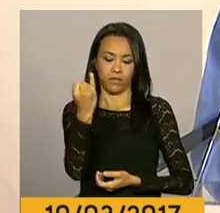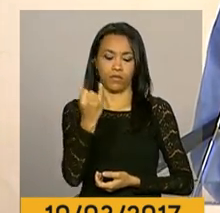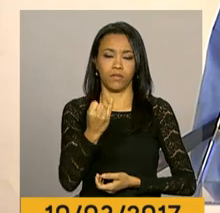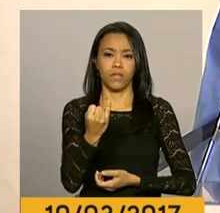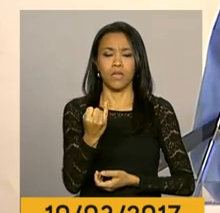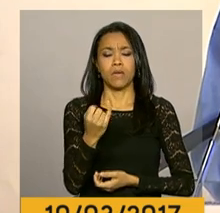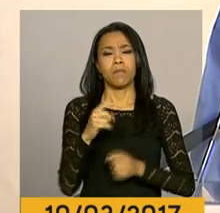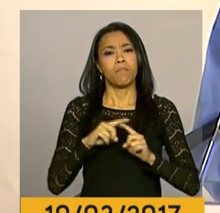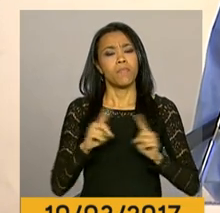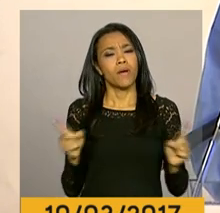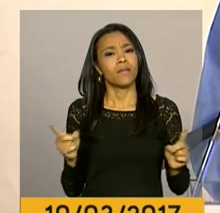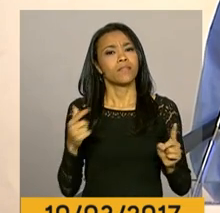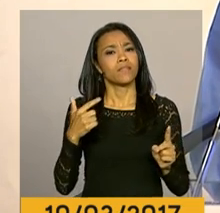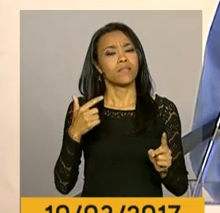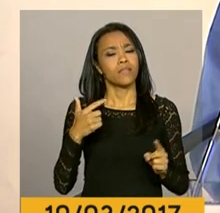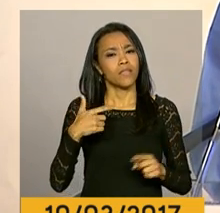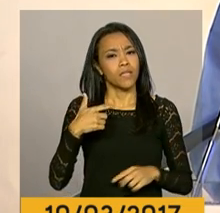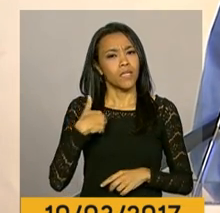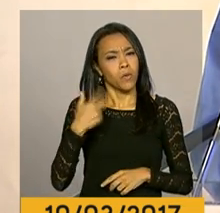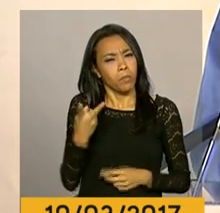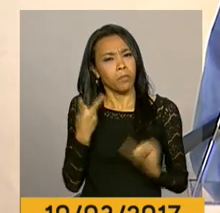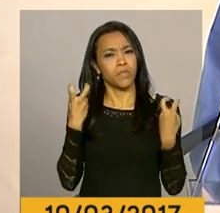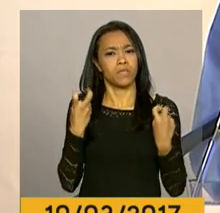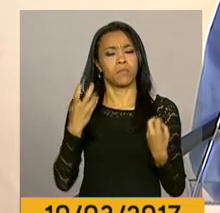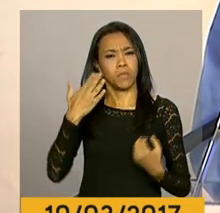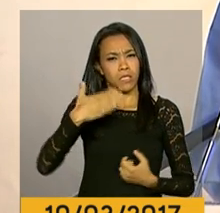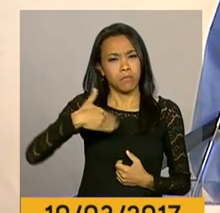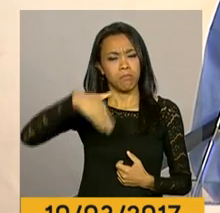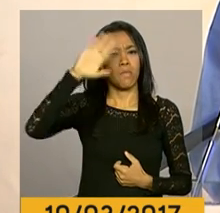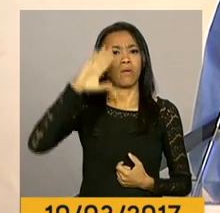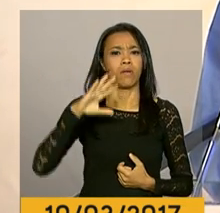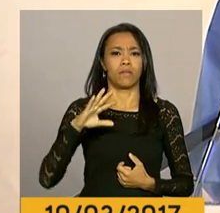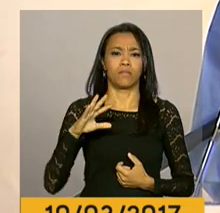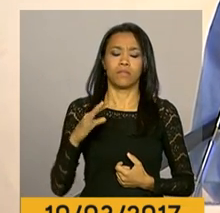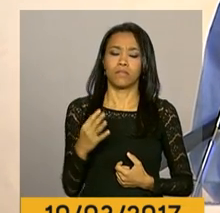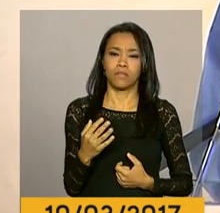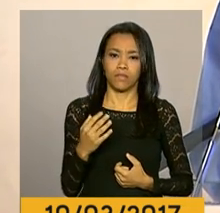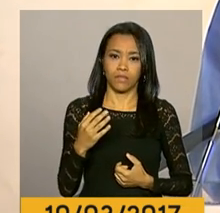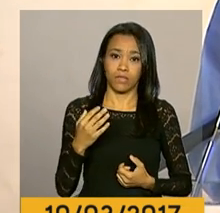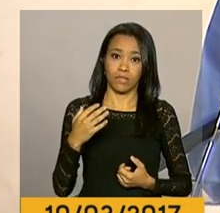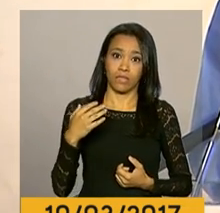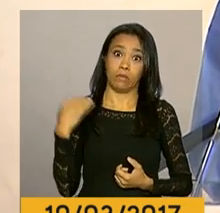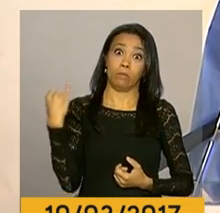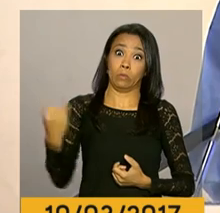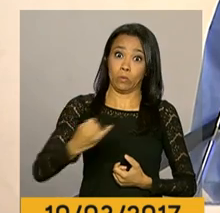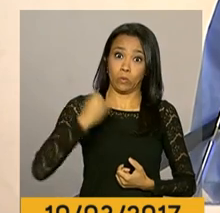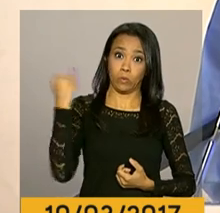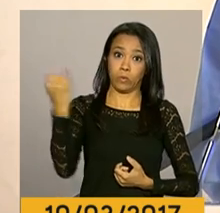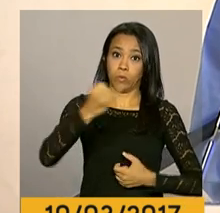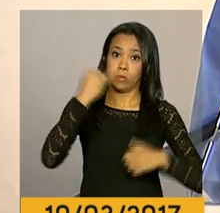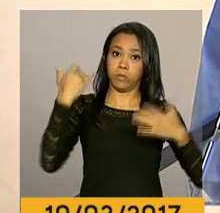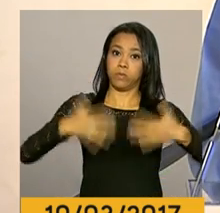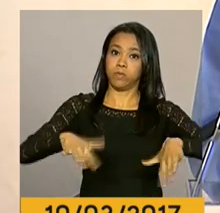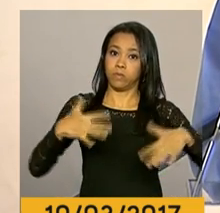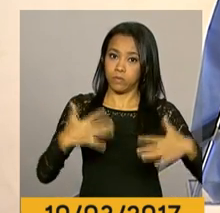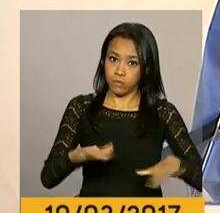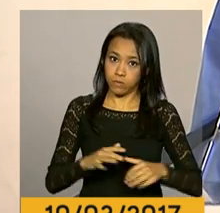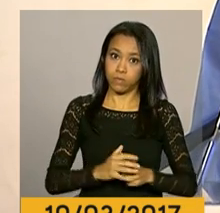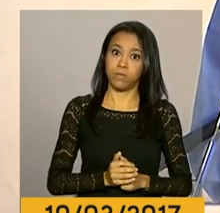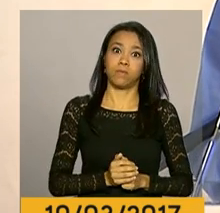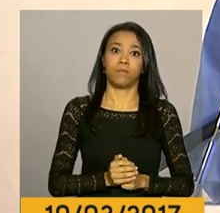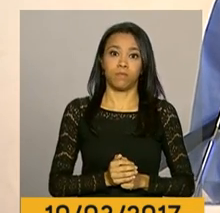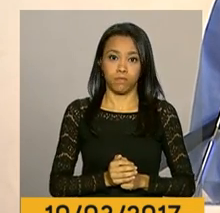maior significação, de maior força, de